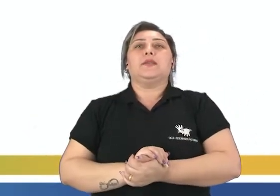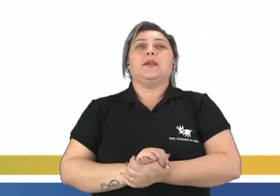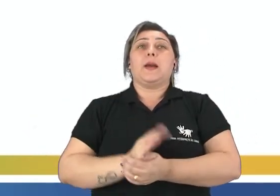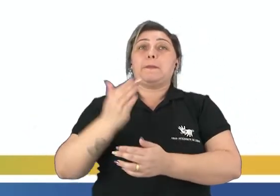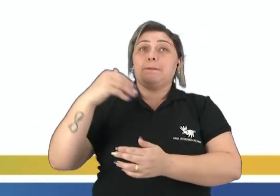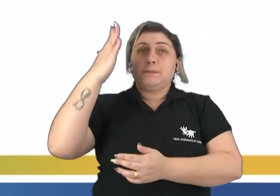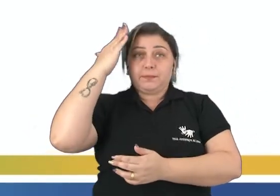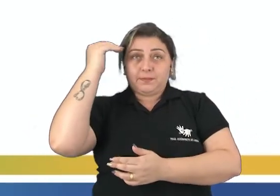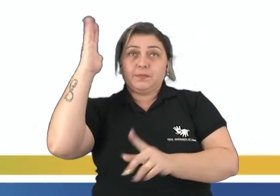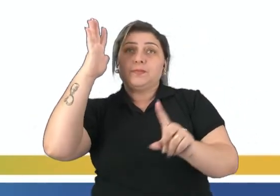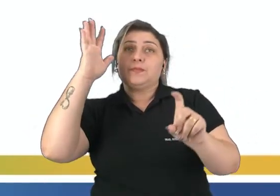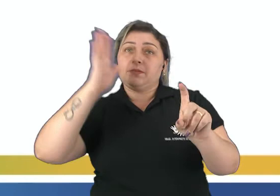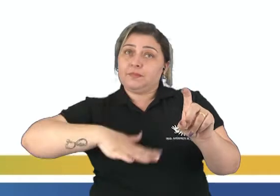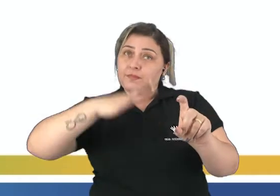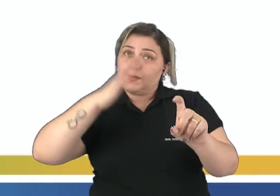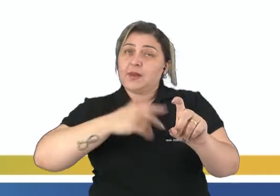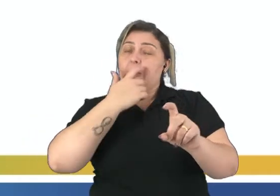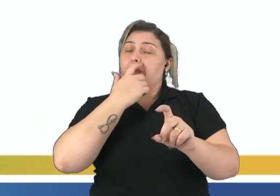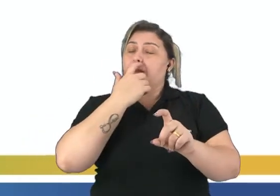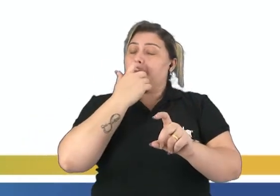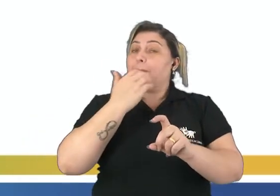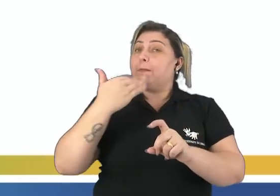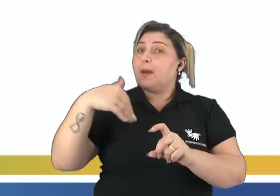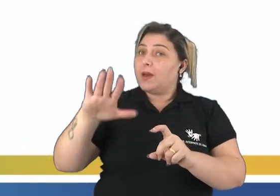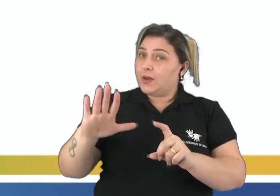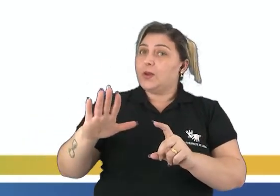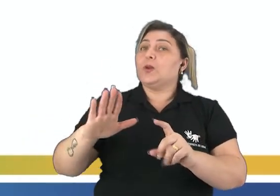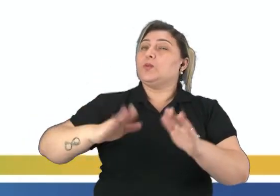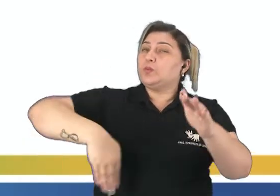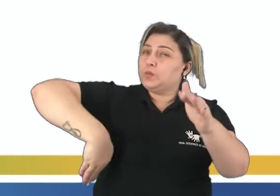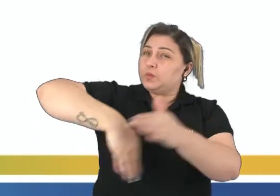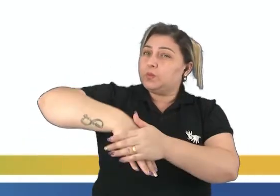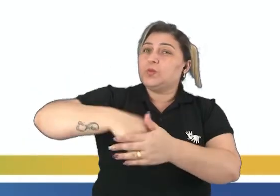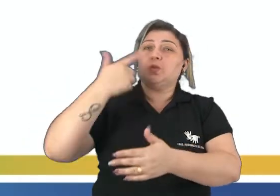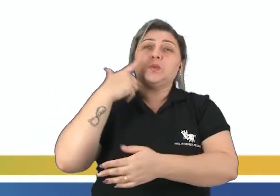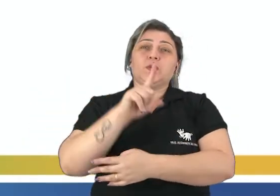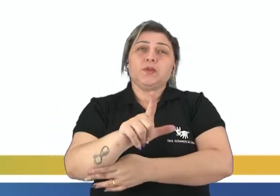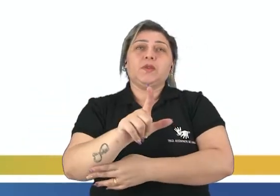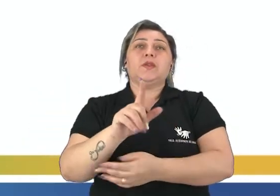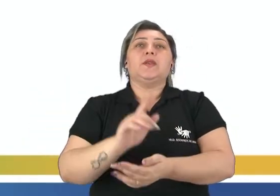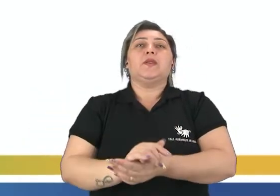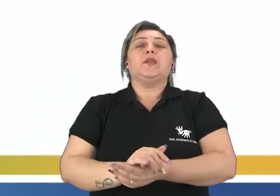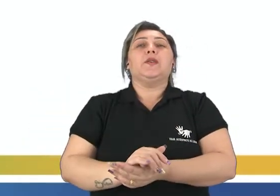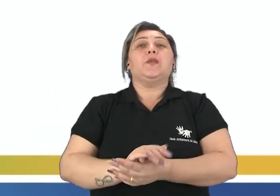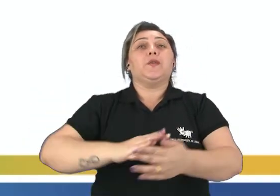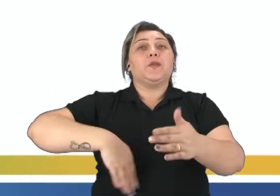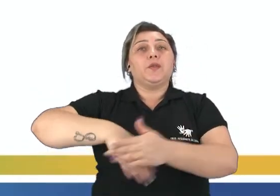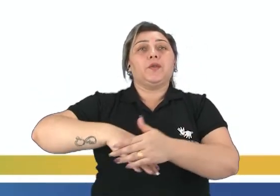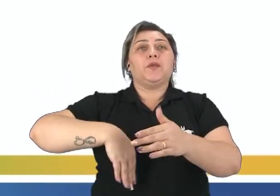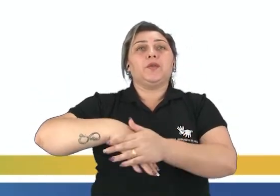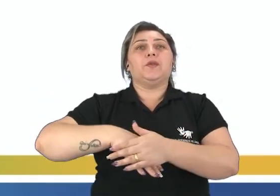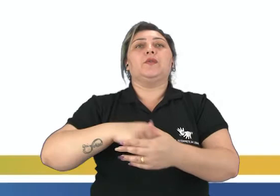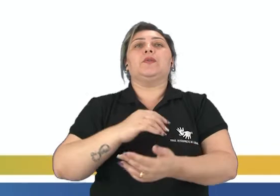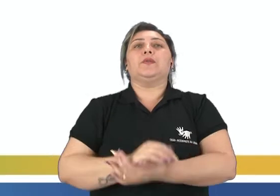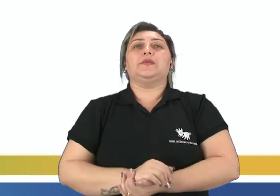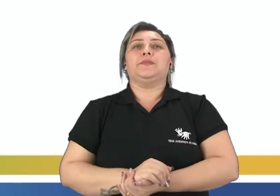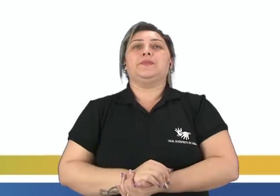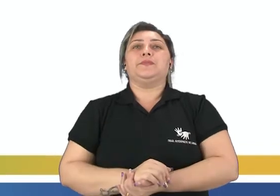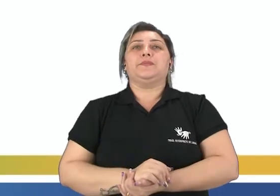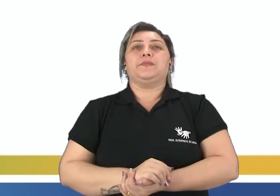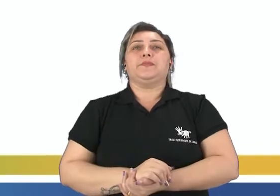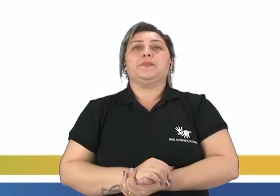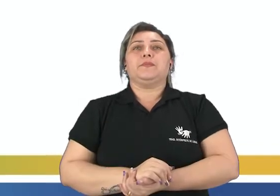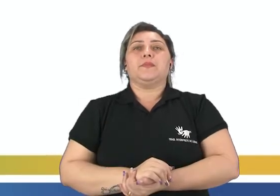maioria dos fãs ainda defende a Klose no posto de maior goleadora. Nem futebol de maior goleador, desculpa.